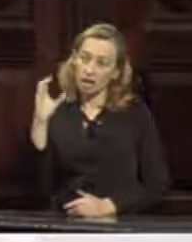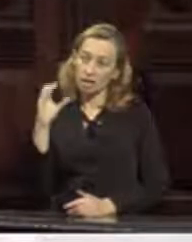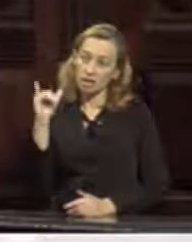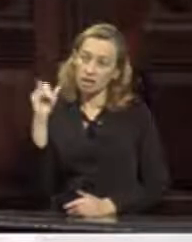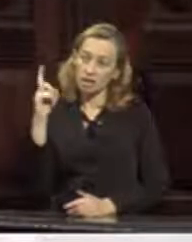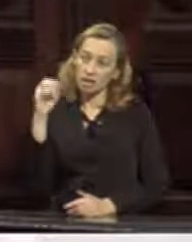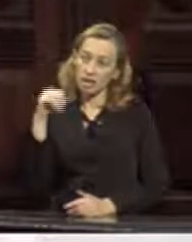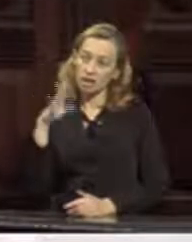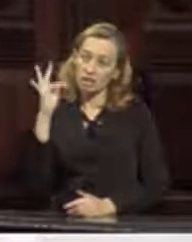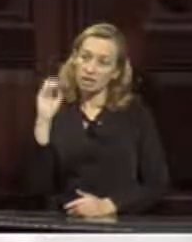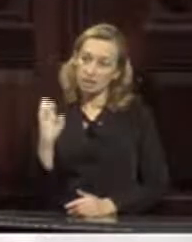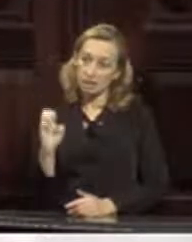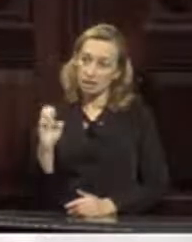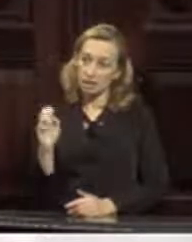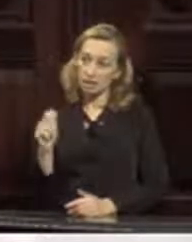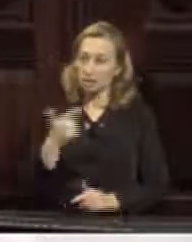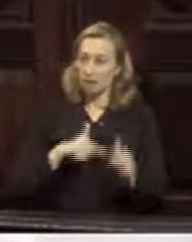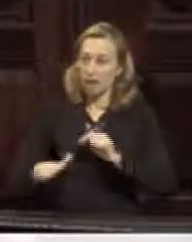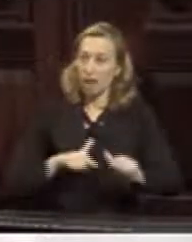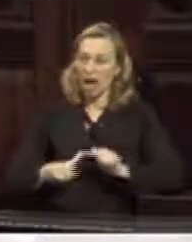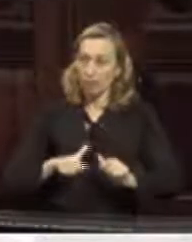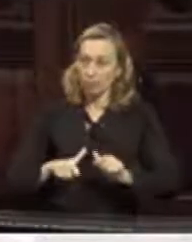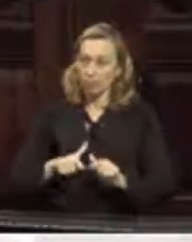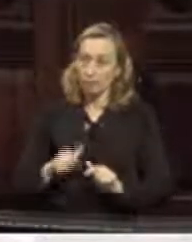Abril Verde.